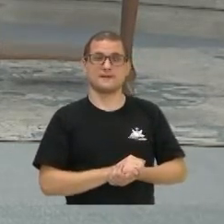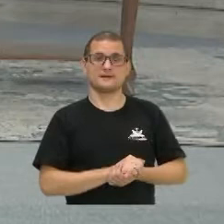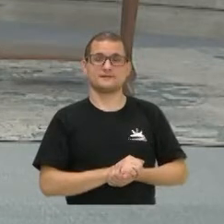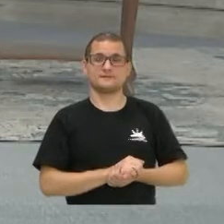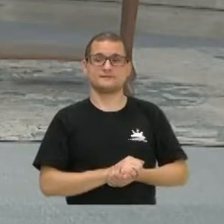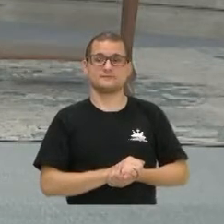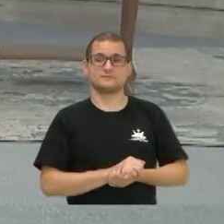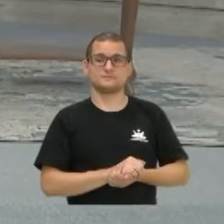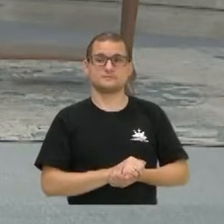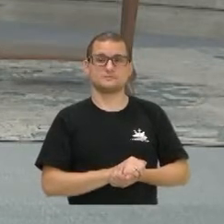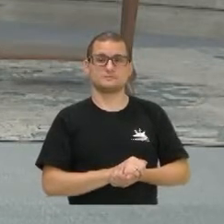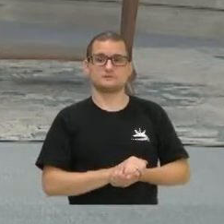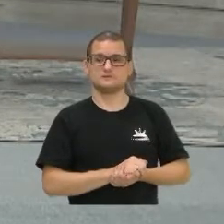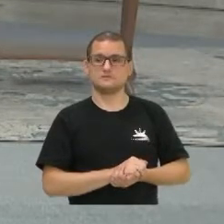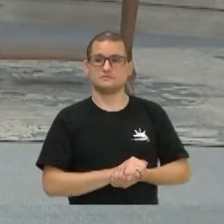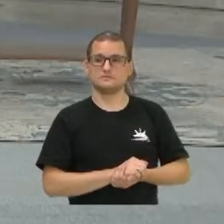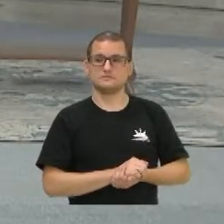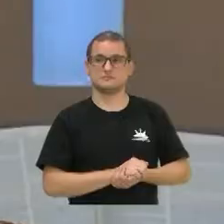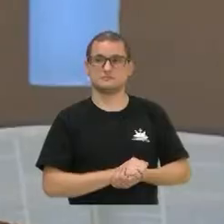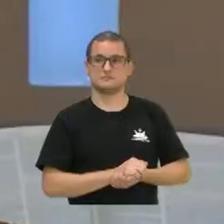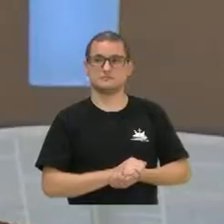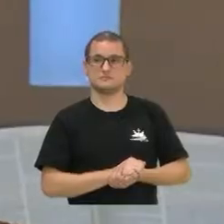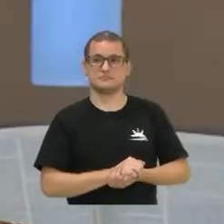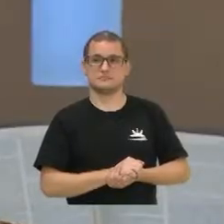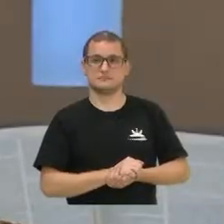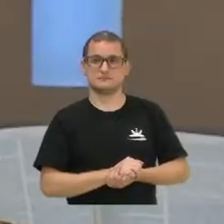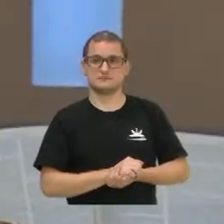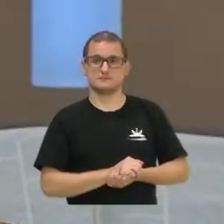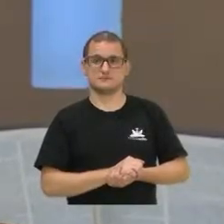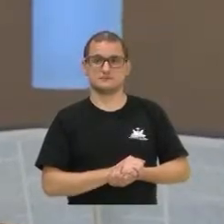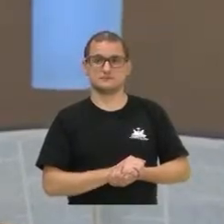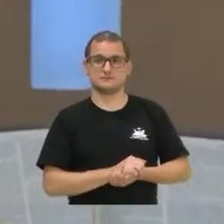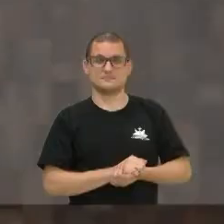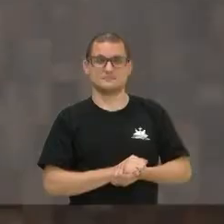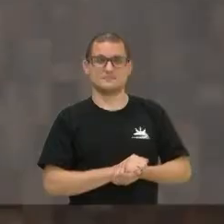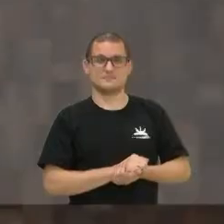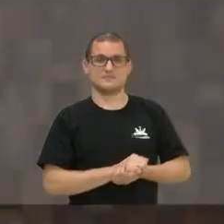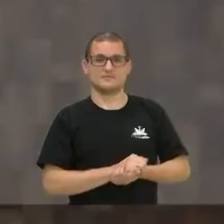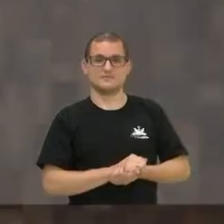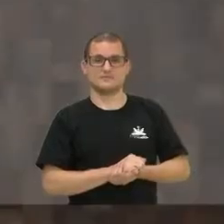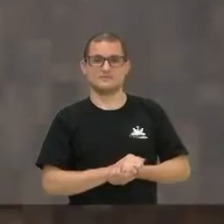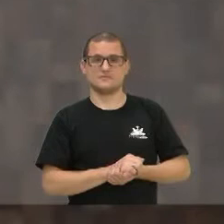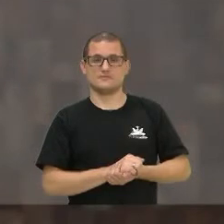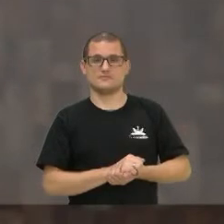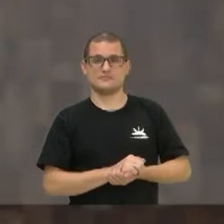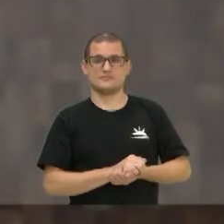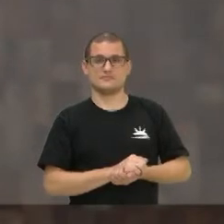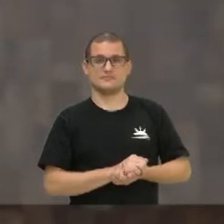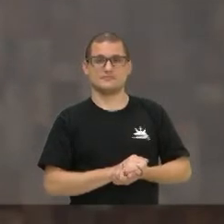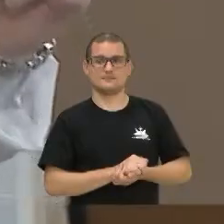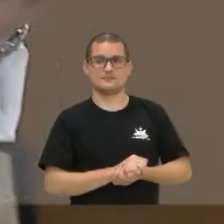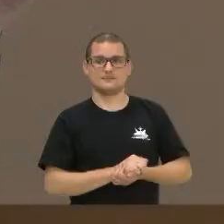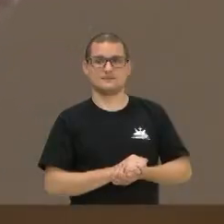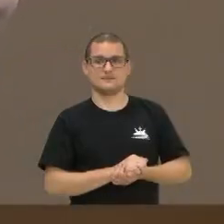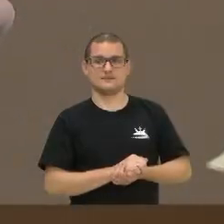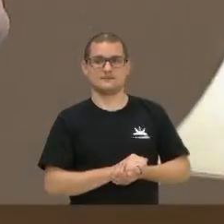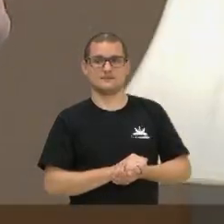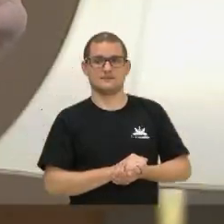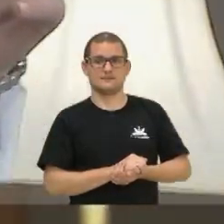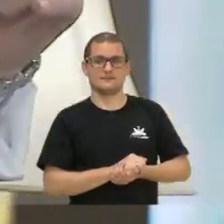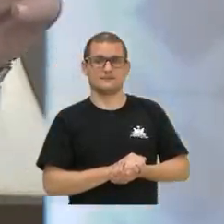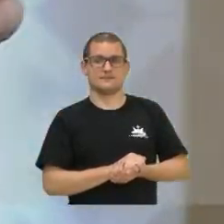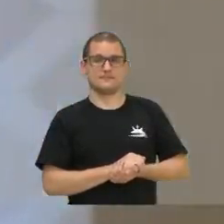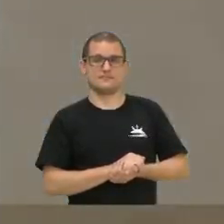cade alice acaba acaba só que eu acabo com você coisas olha o apocalipse